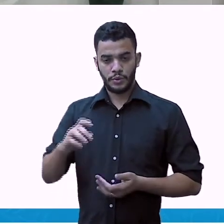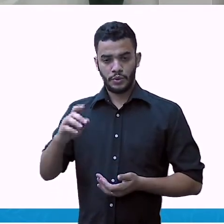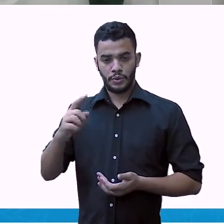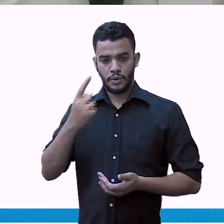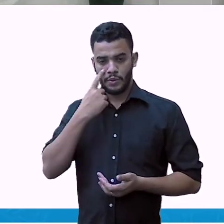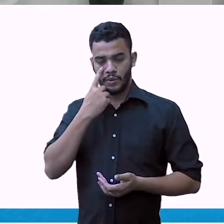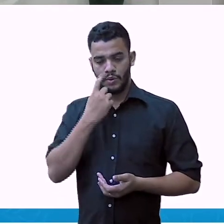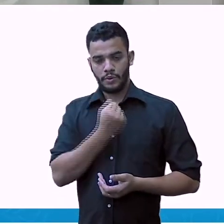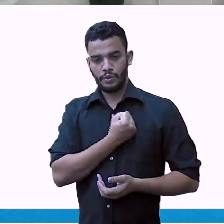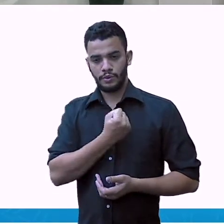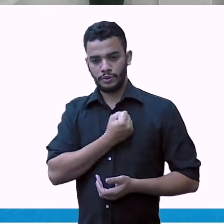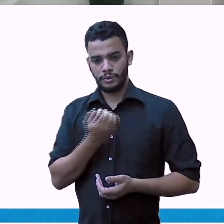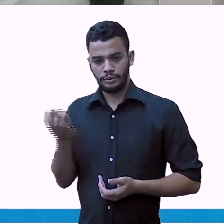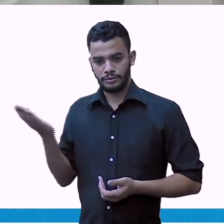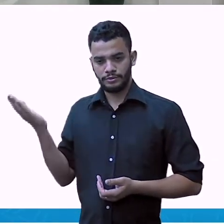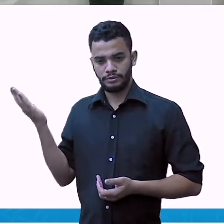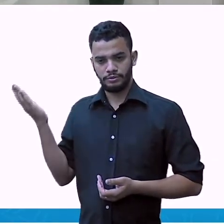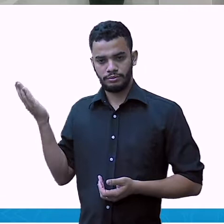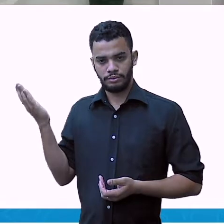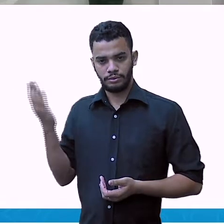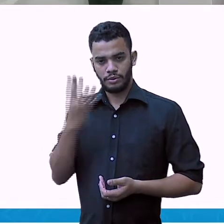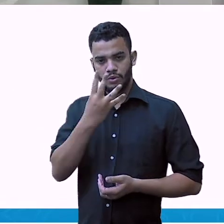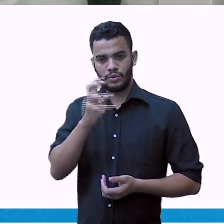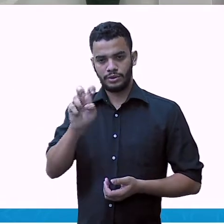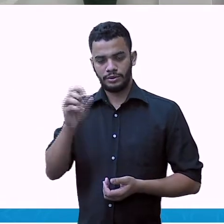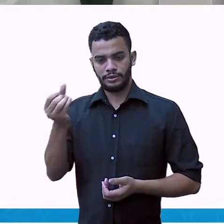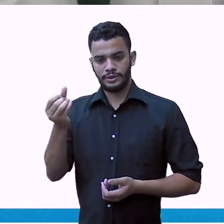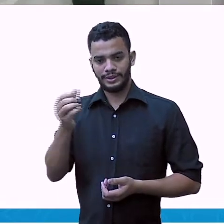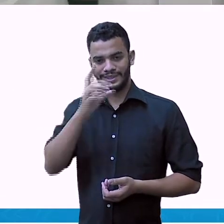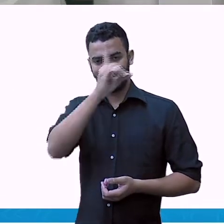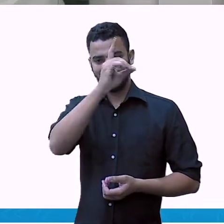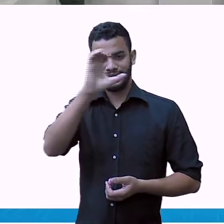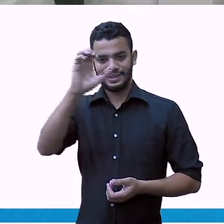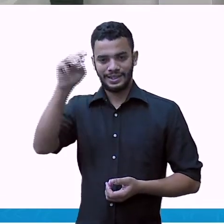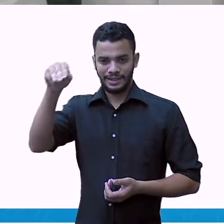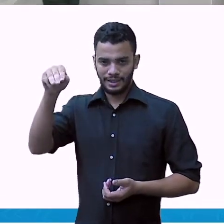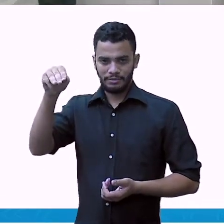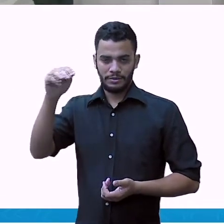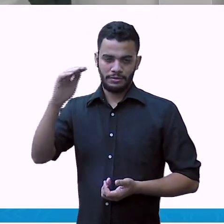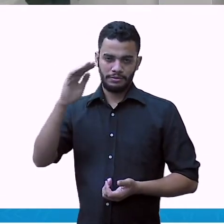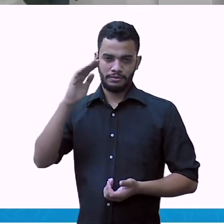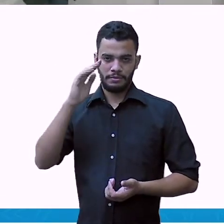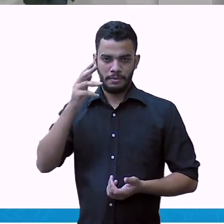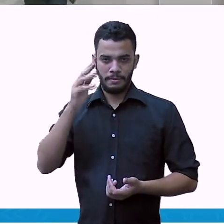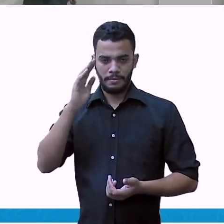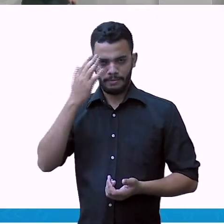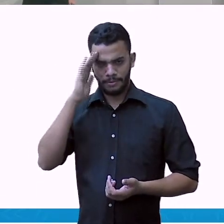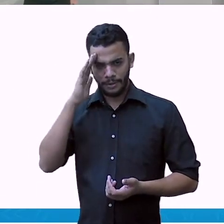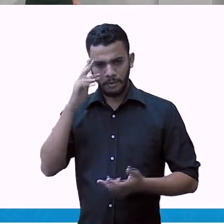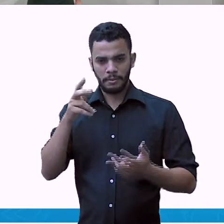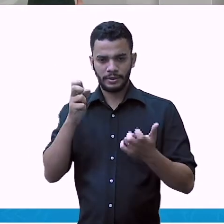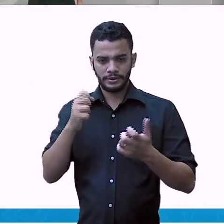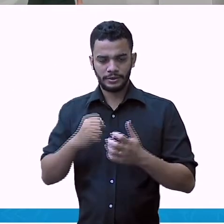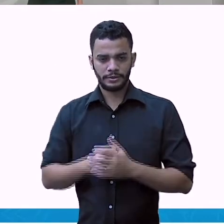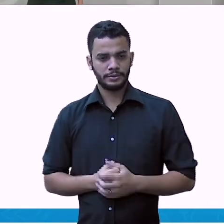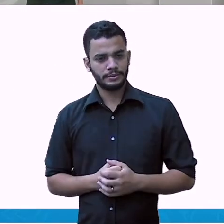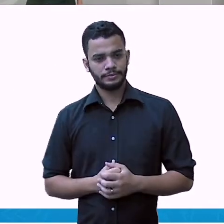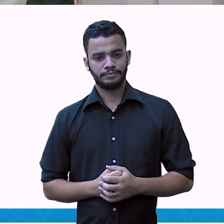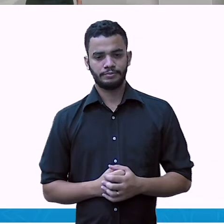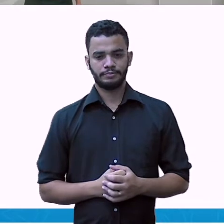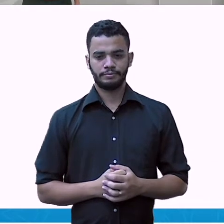o centésimo e o milésimo após a minha vírgula.